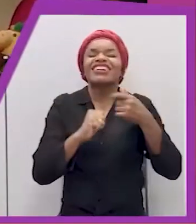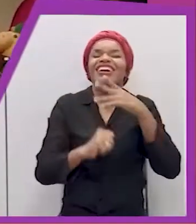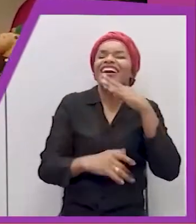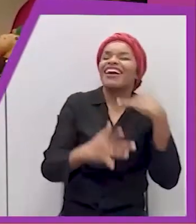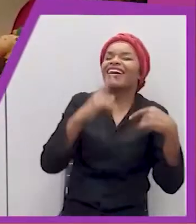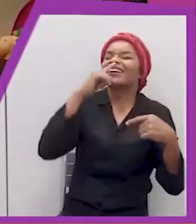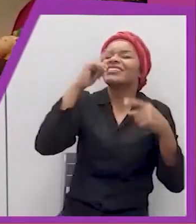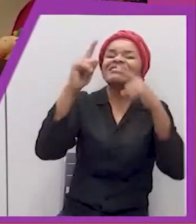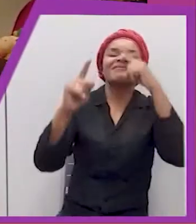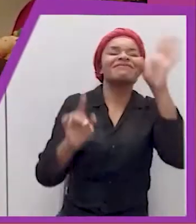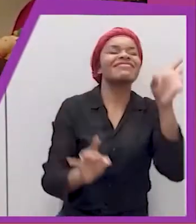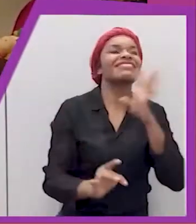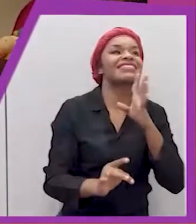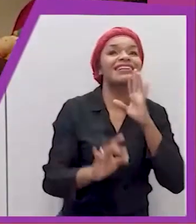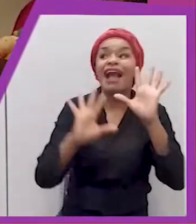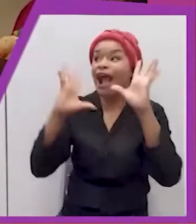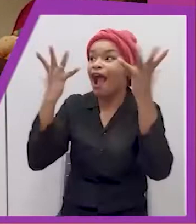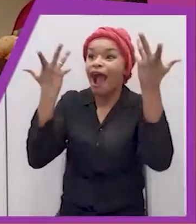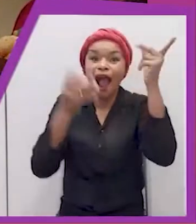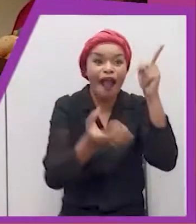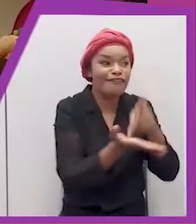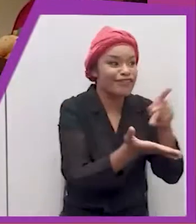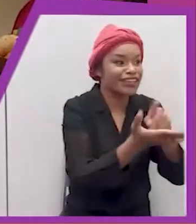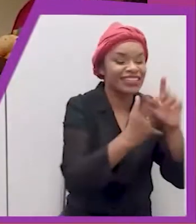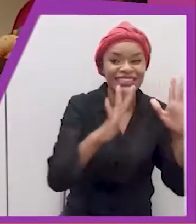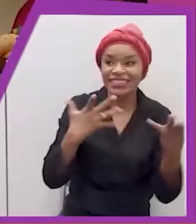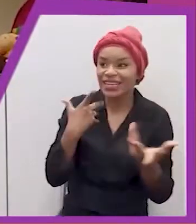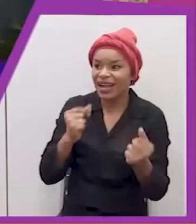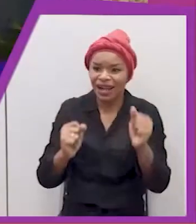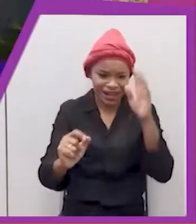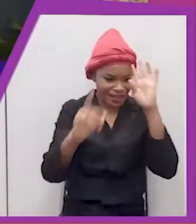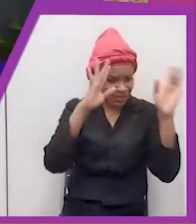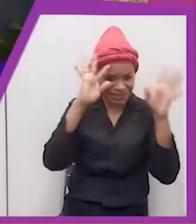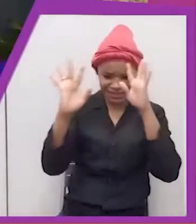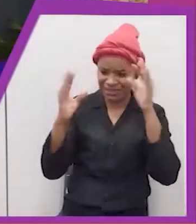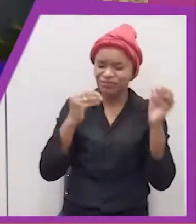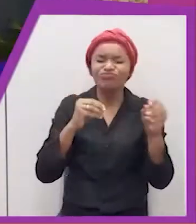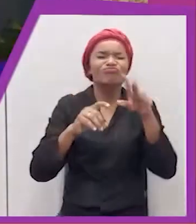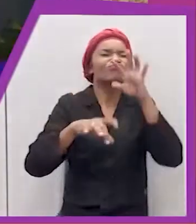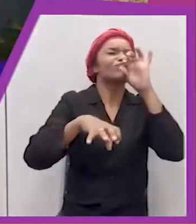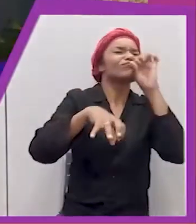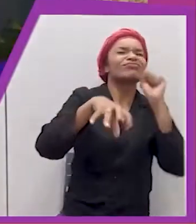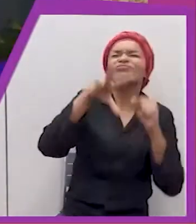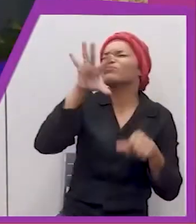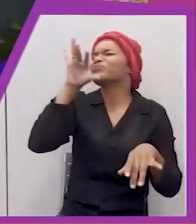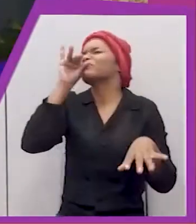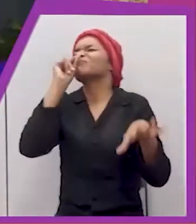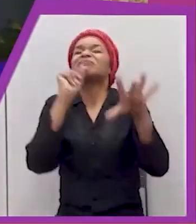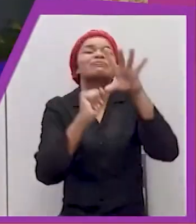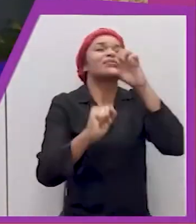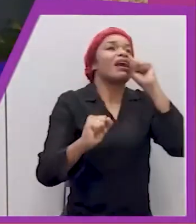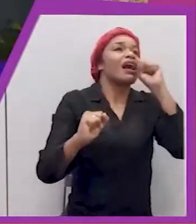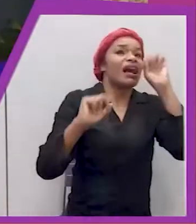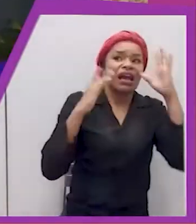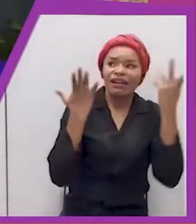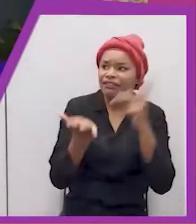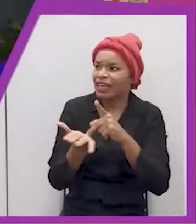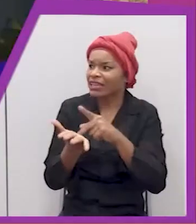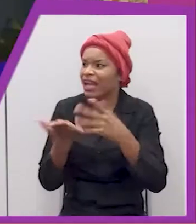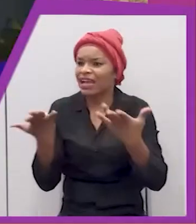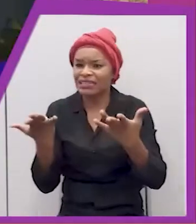acordada pelo cheiro que todo nariz conhecia ser a verdade será a